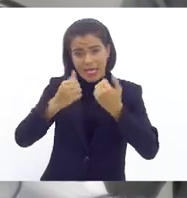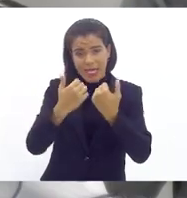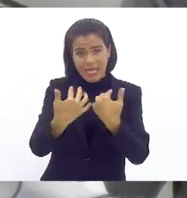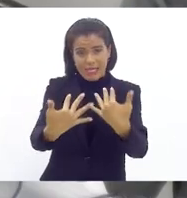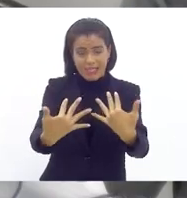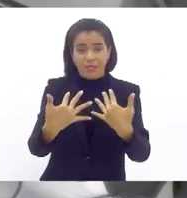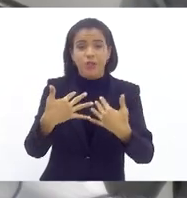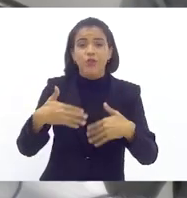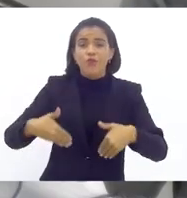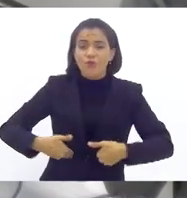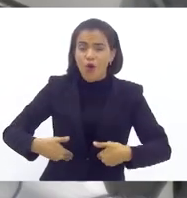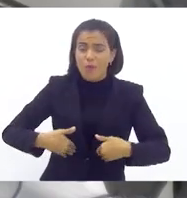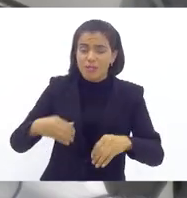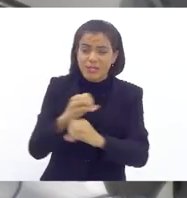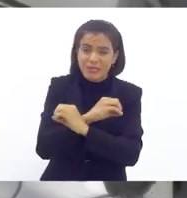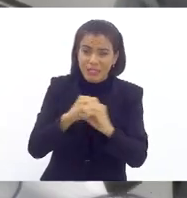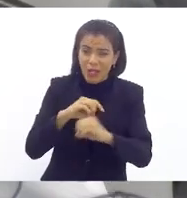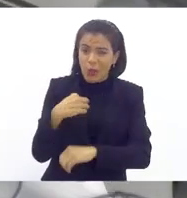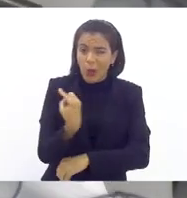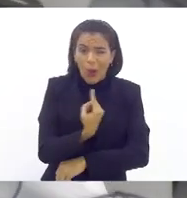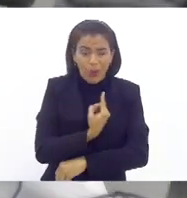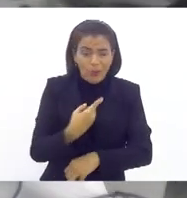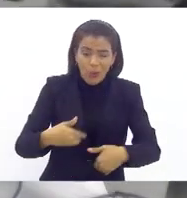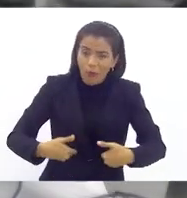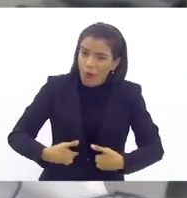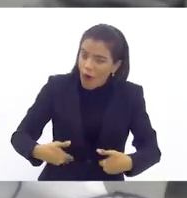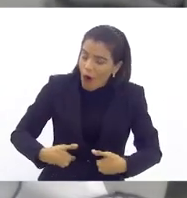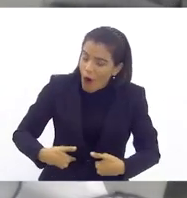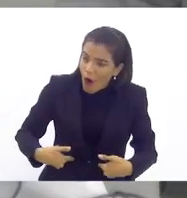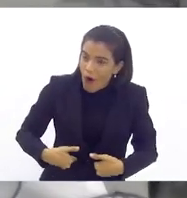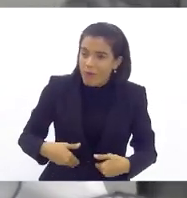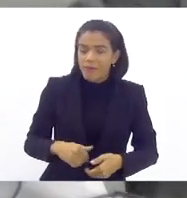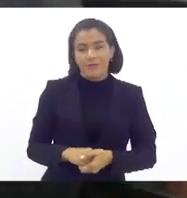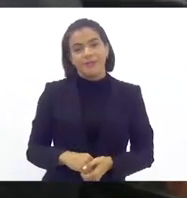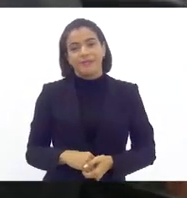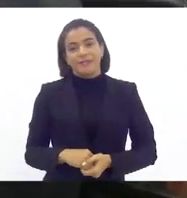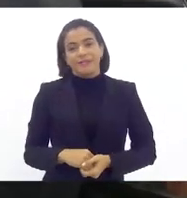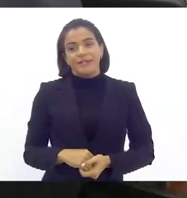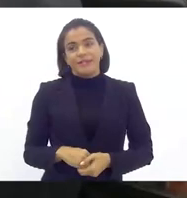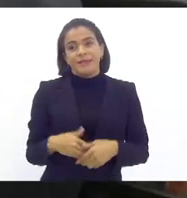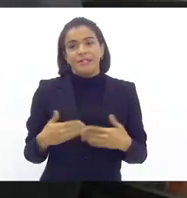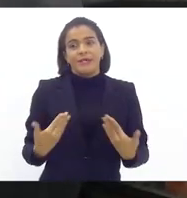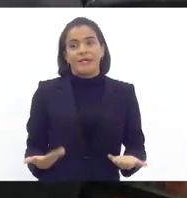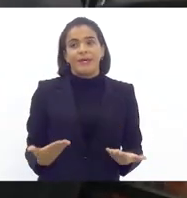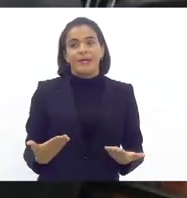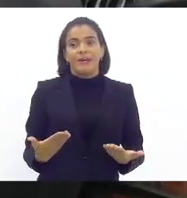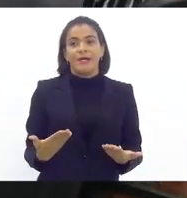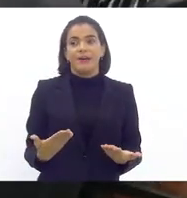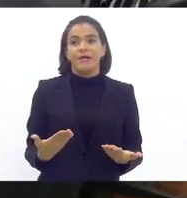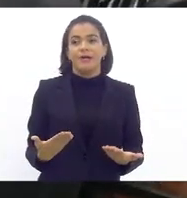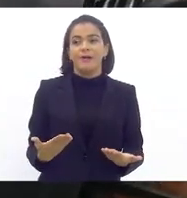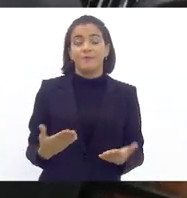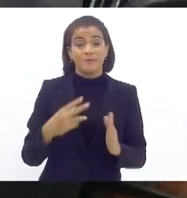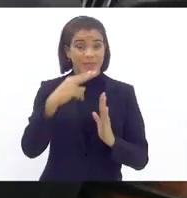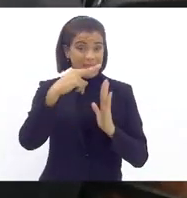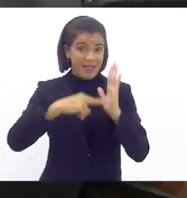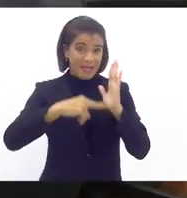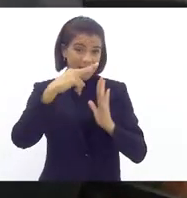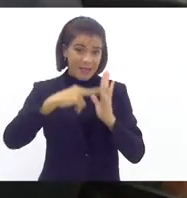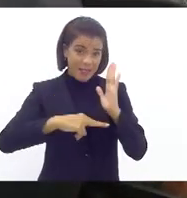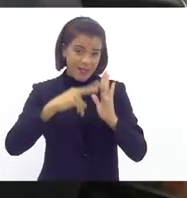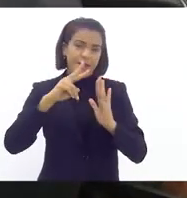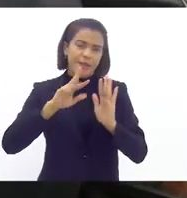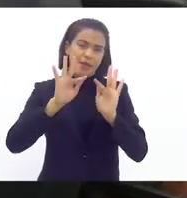do Fome Zero. Está todo mundo aqui cheio de fome. É isso. Então, pessoal, antes de ler aqui, porque ao